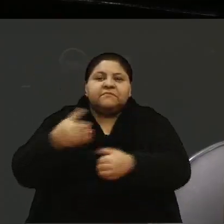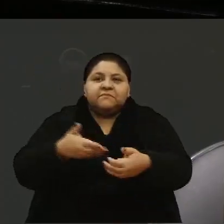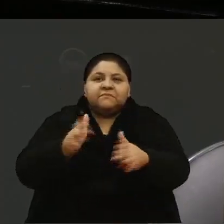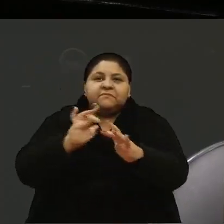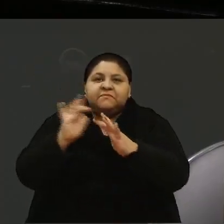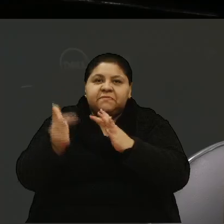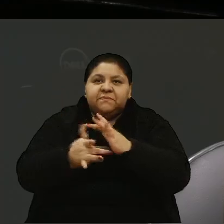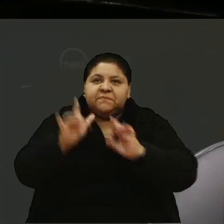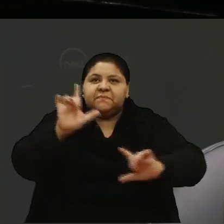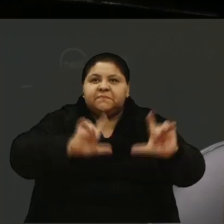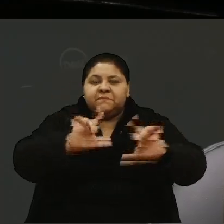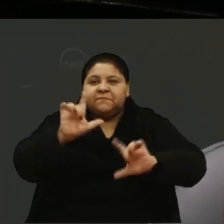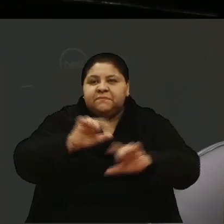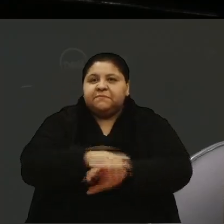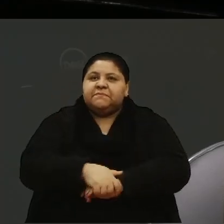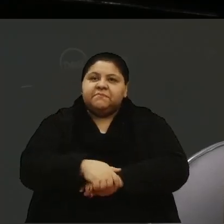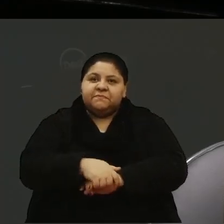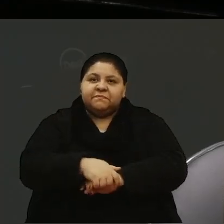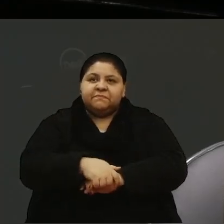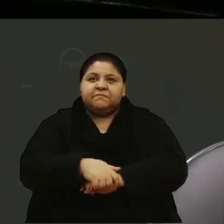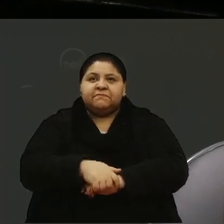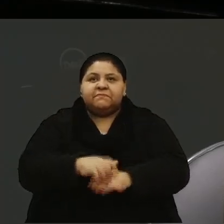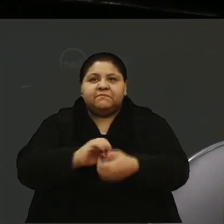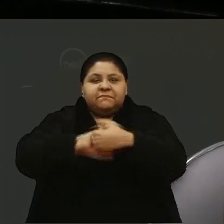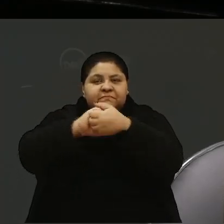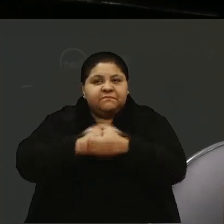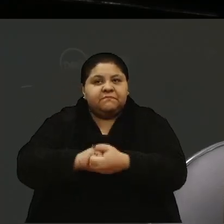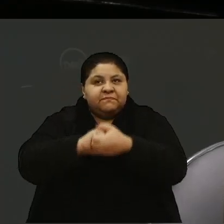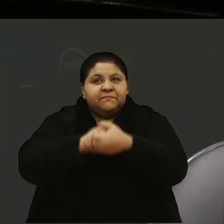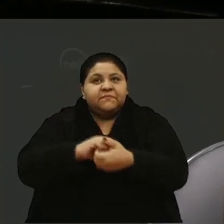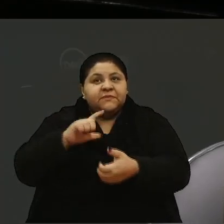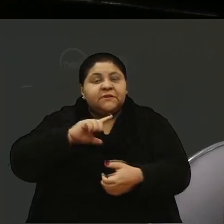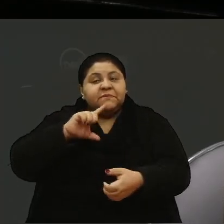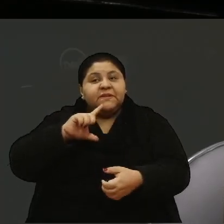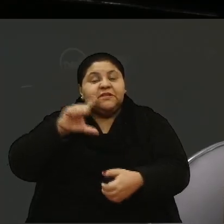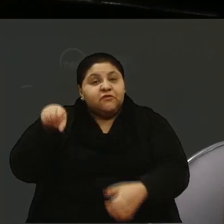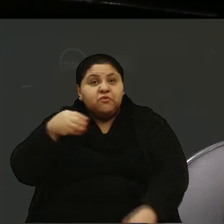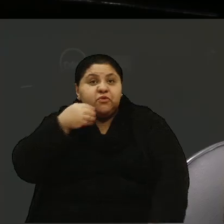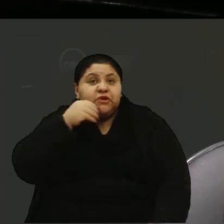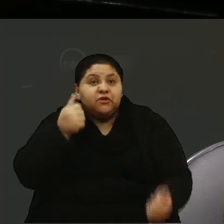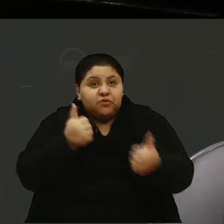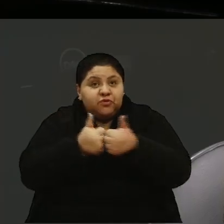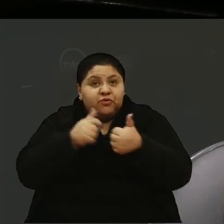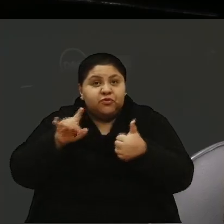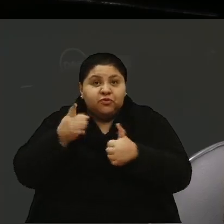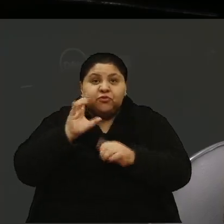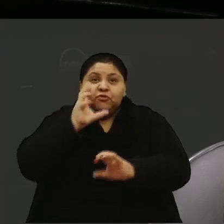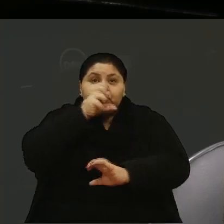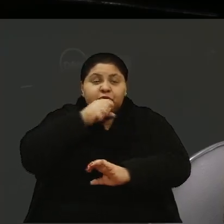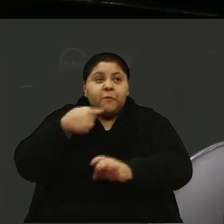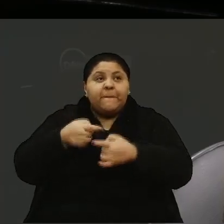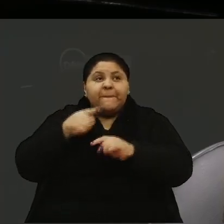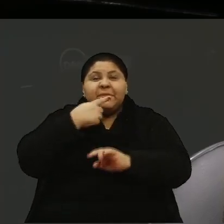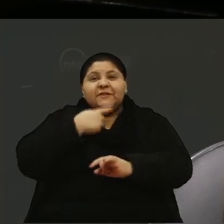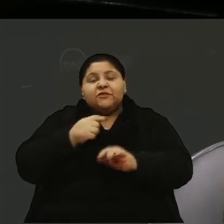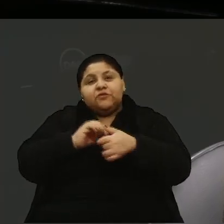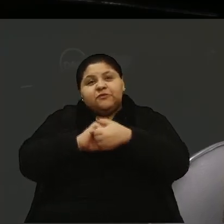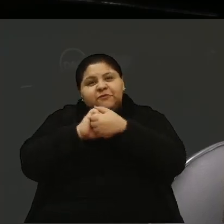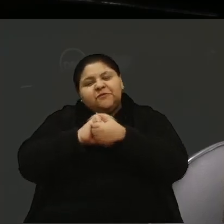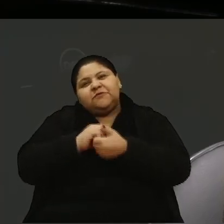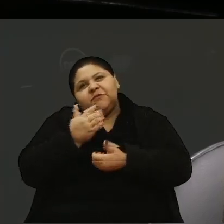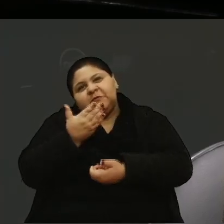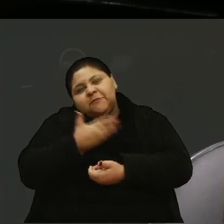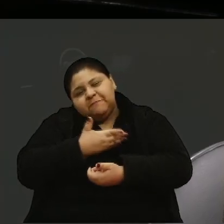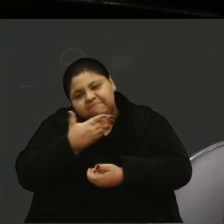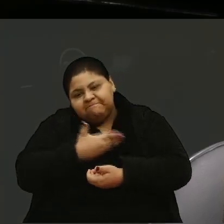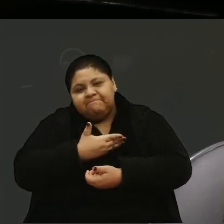sociais, pela TV Câmara. Cumprimentar o Ronaldo. Também tive a oportunidade de estar com ele no último sábado. Mas eu gostaria de cumprimentar um grande amigo